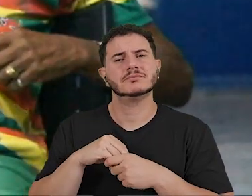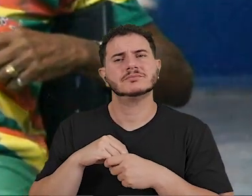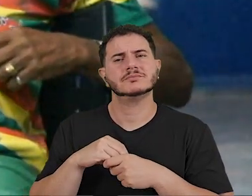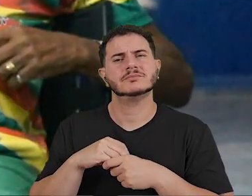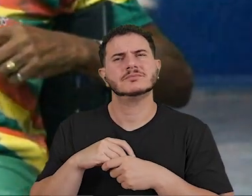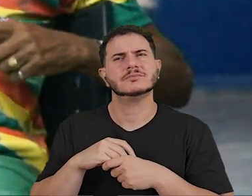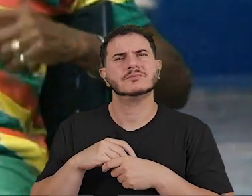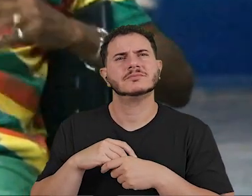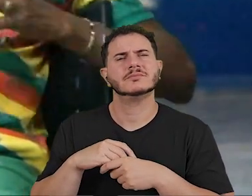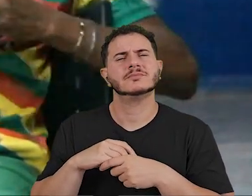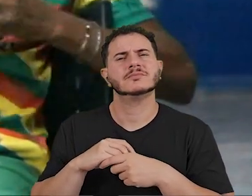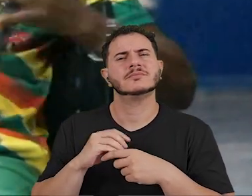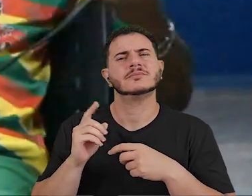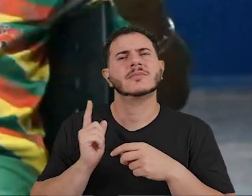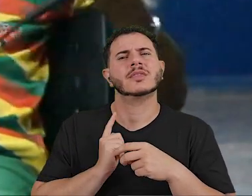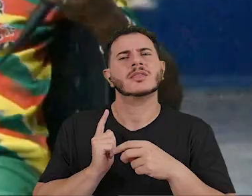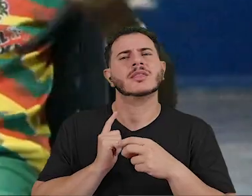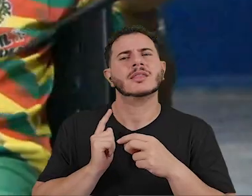Não.